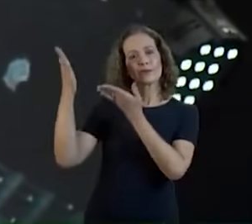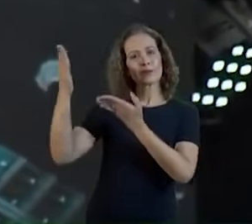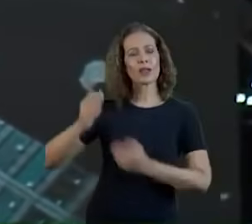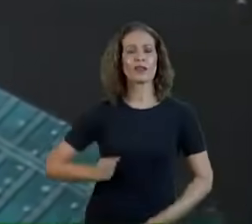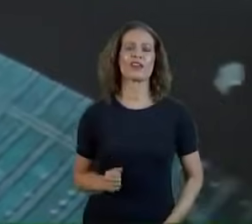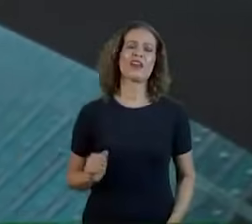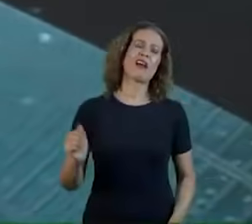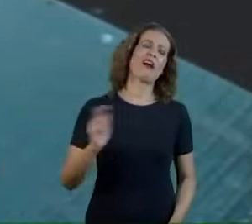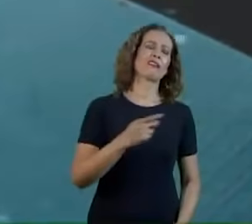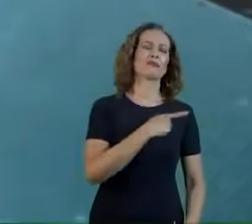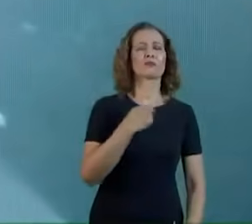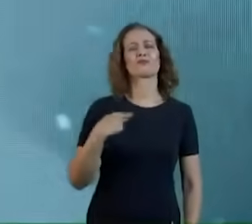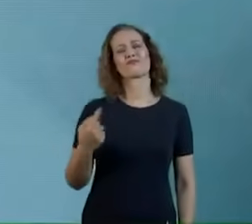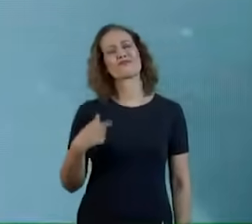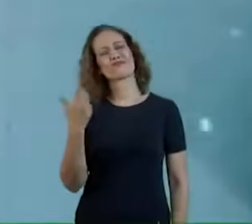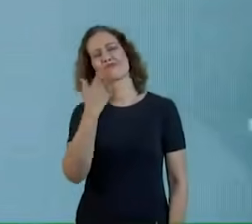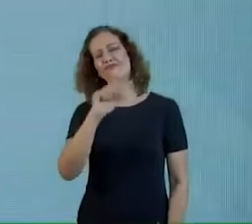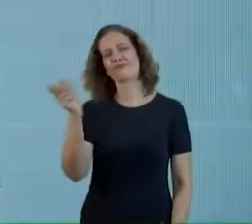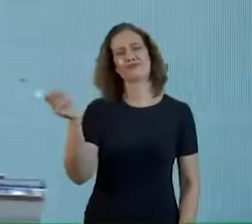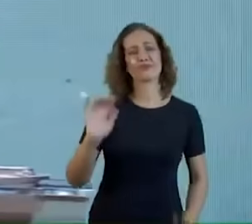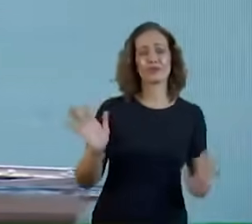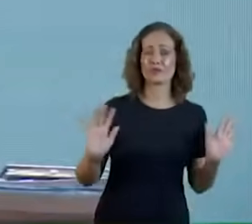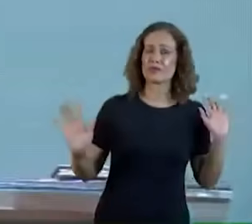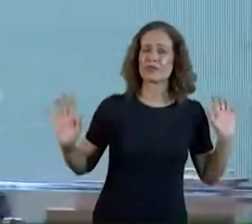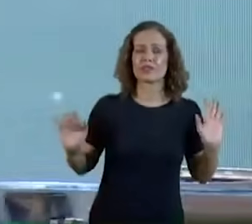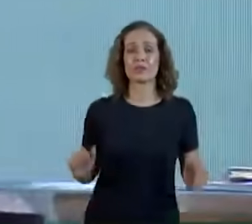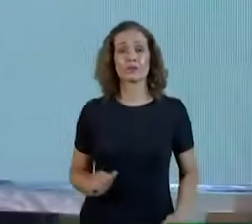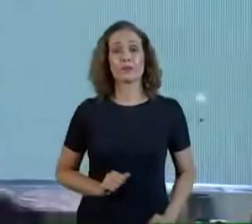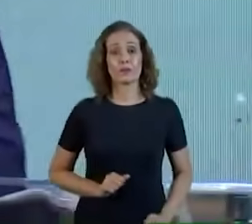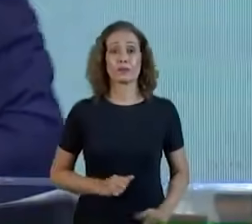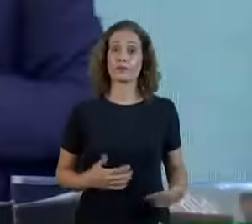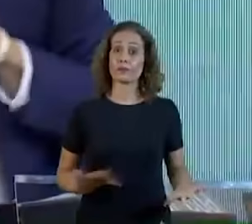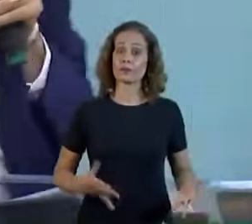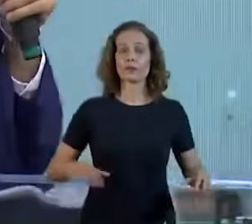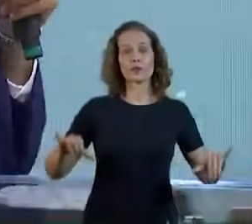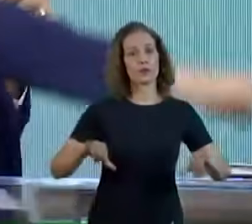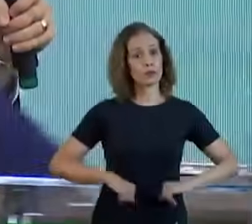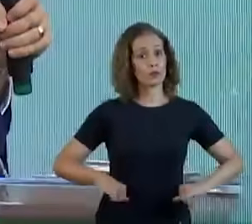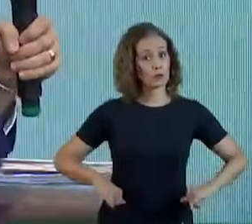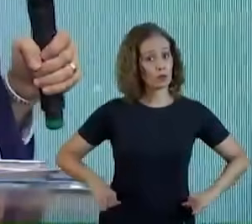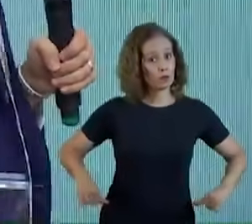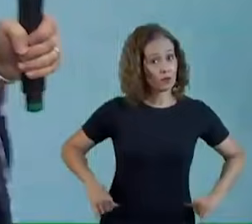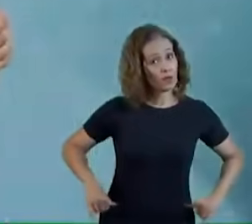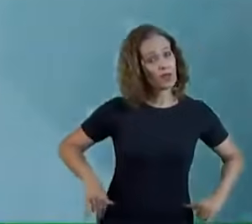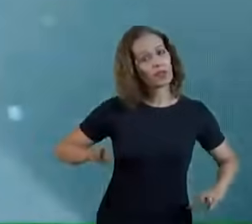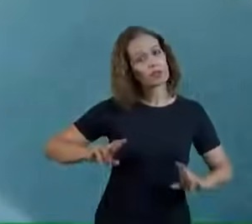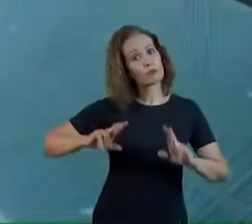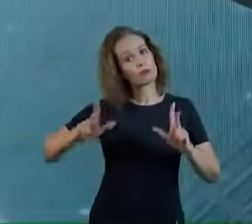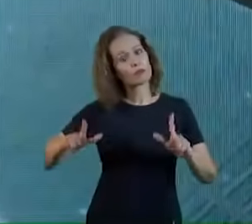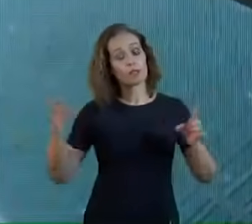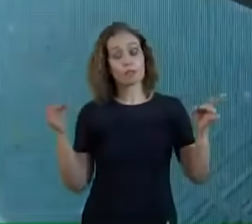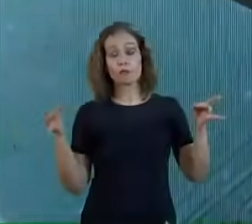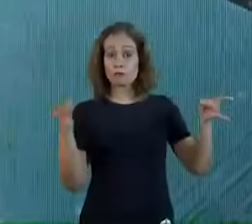Ah não, pastor, eu não estou dando conta. Sofrer é uma coisa, desistir é outra.